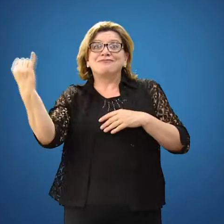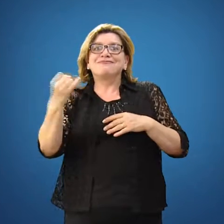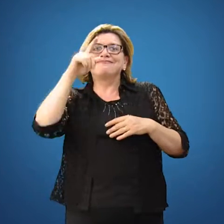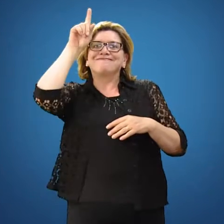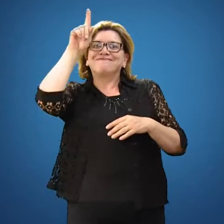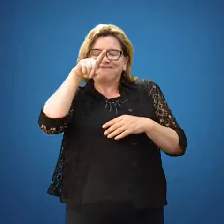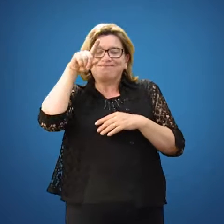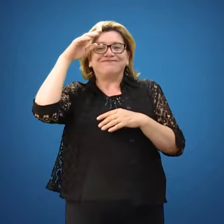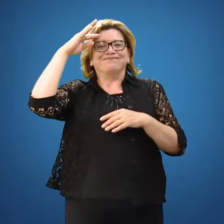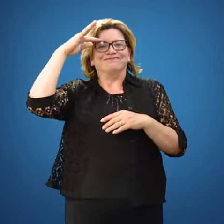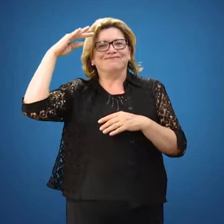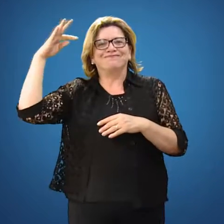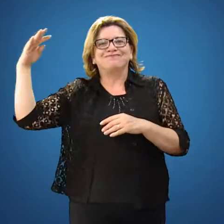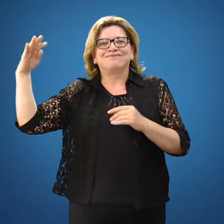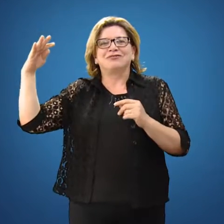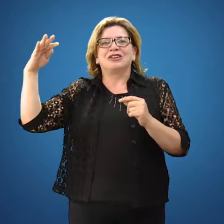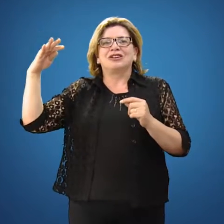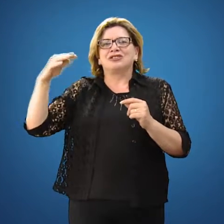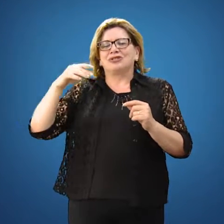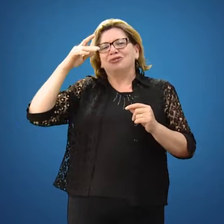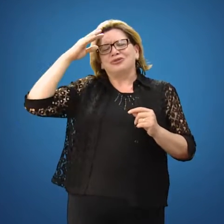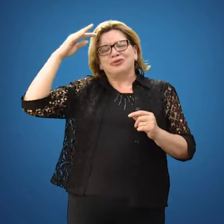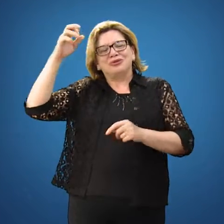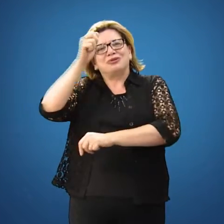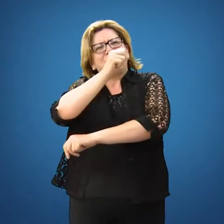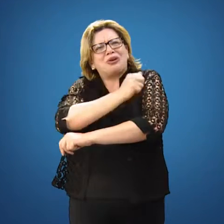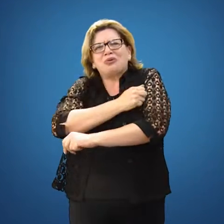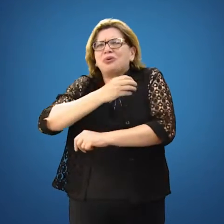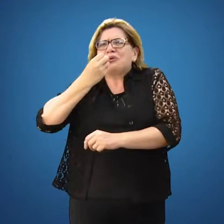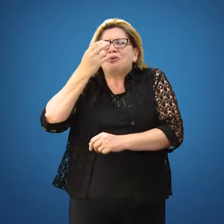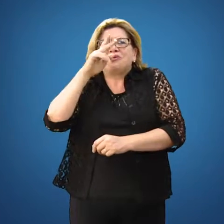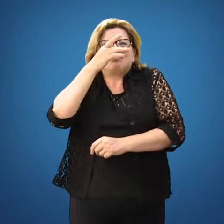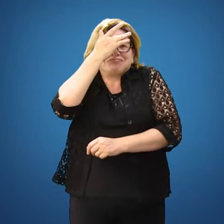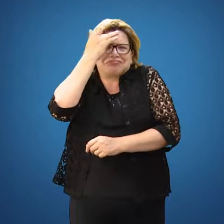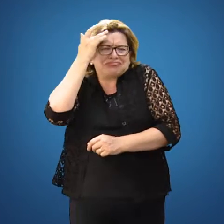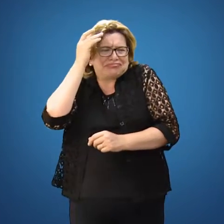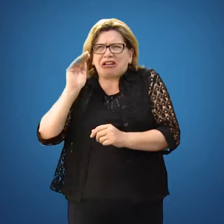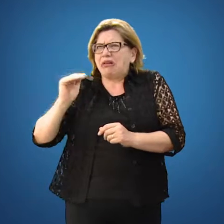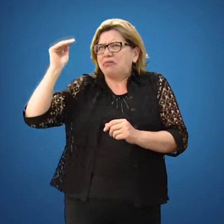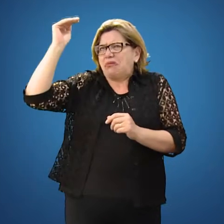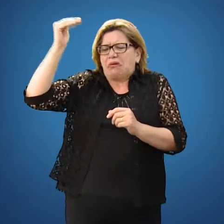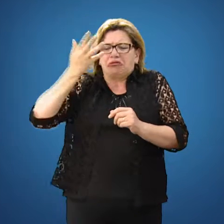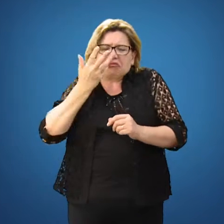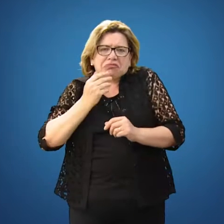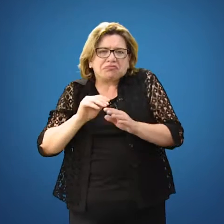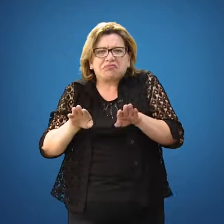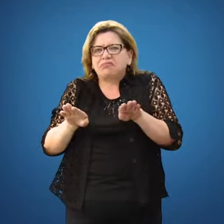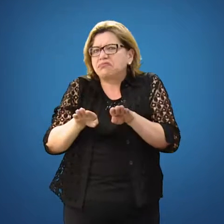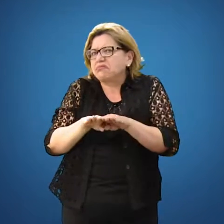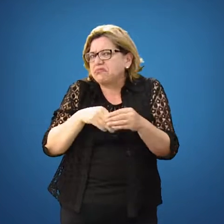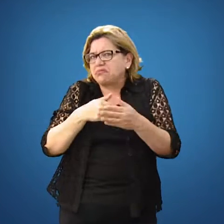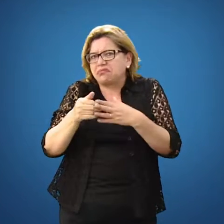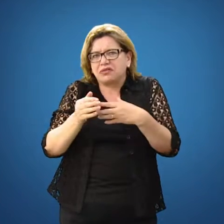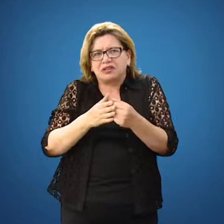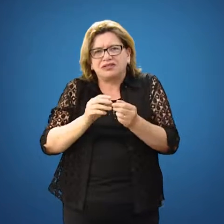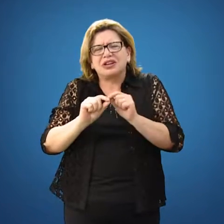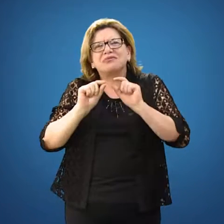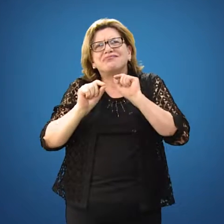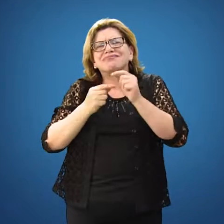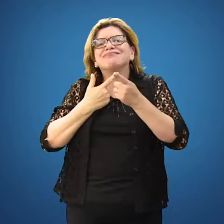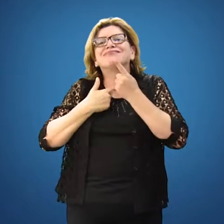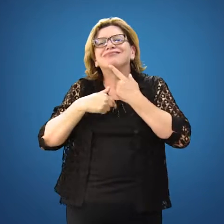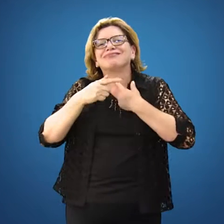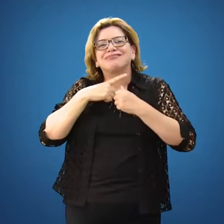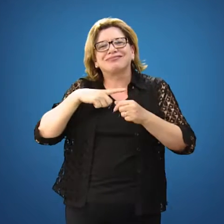o sonho do aluno ou do indivíduo, do ser humano, quer seja adulto, tem em relação àquilo que ele almeja,